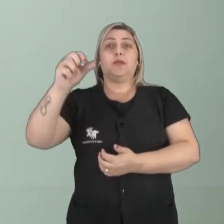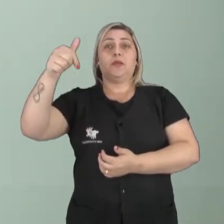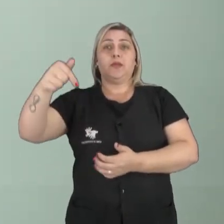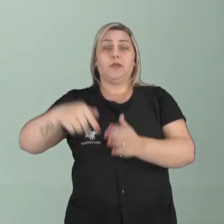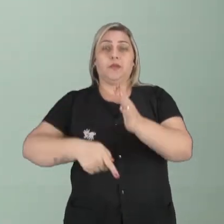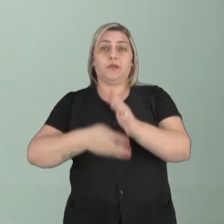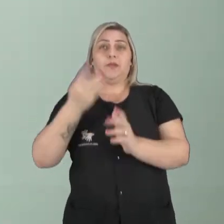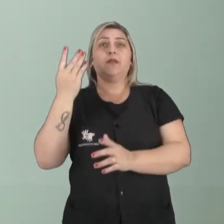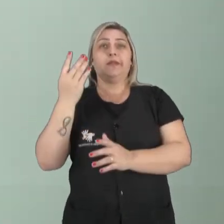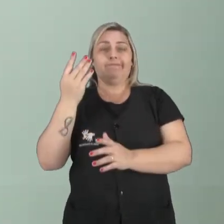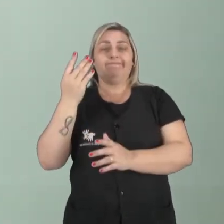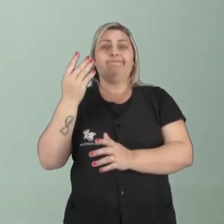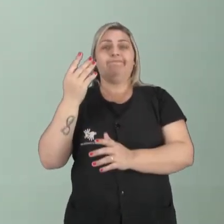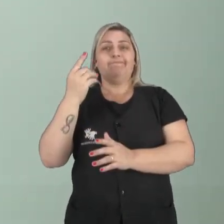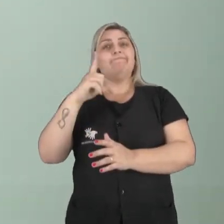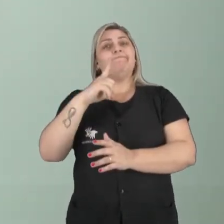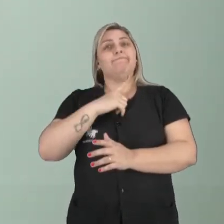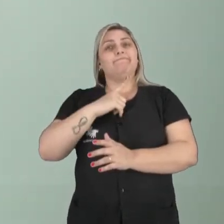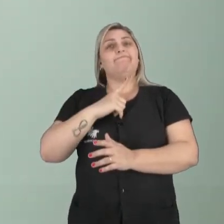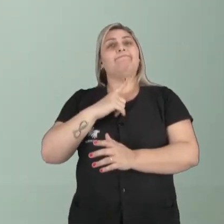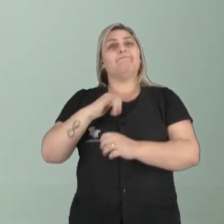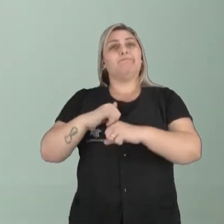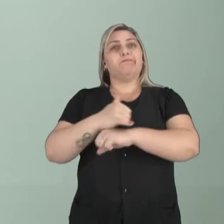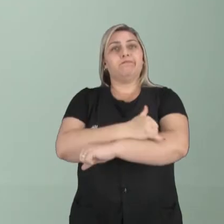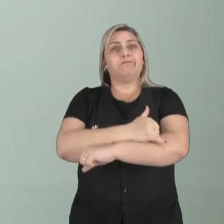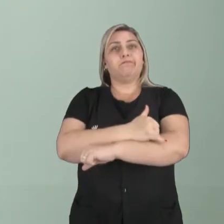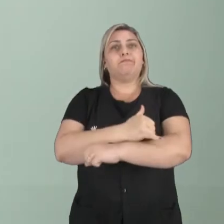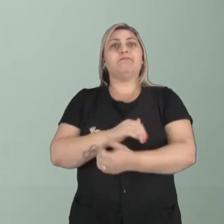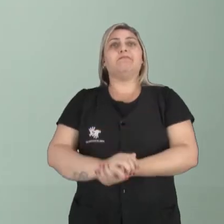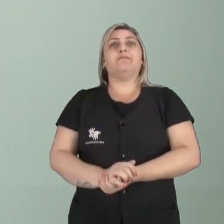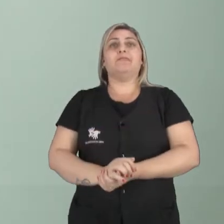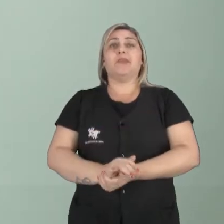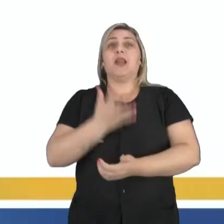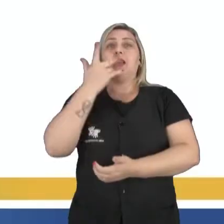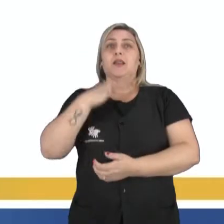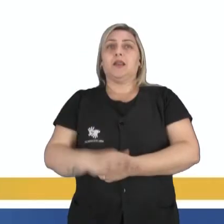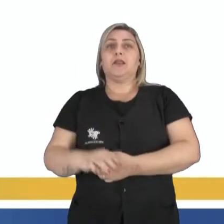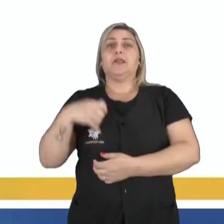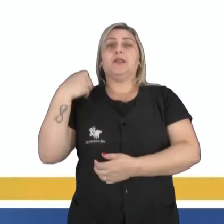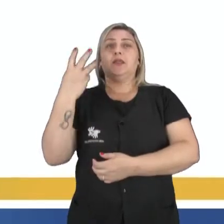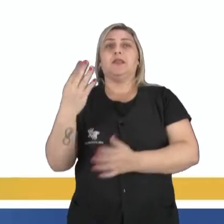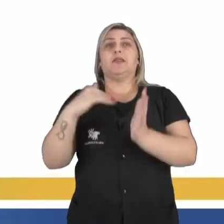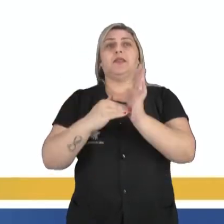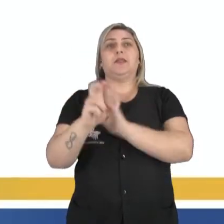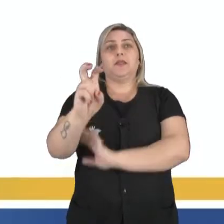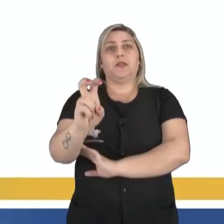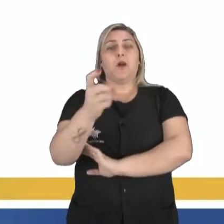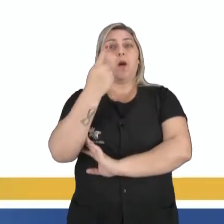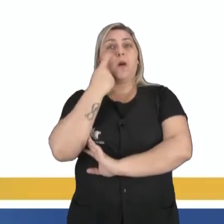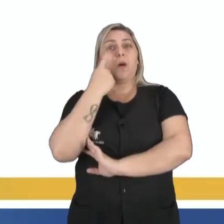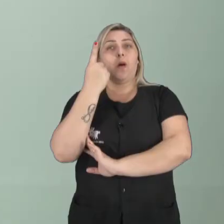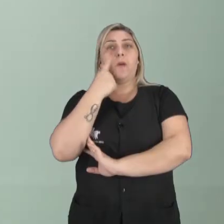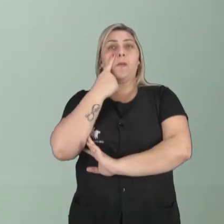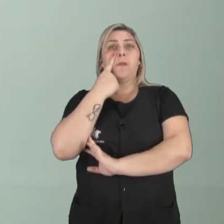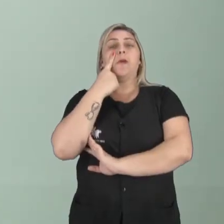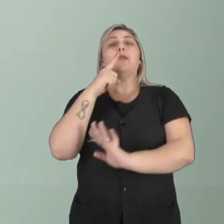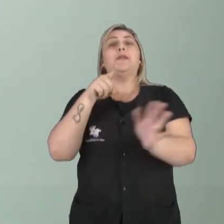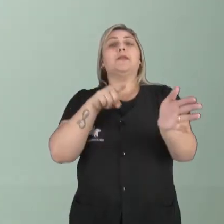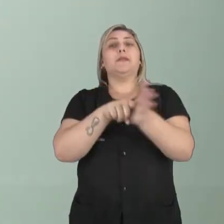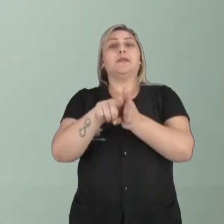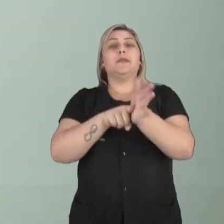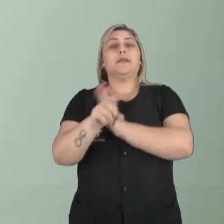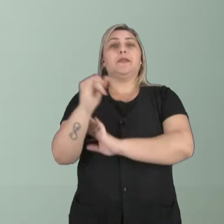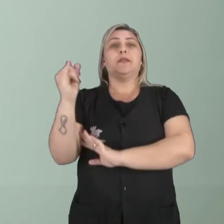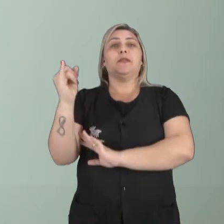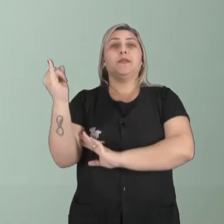2,57 vezes a chance de se tornar obesa. Entre as crianças de 3 a 5 anos, olha esses dados interessantes